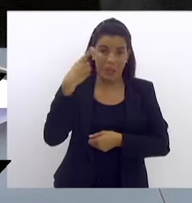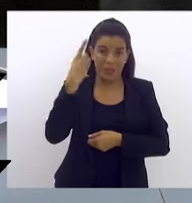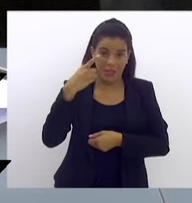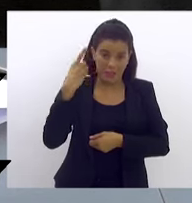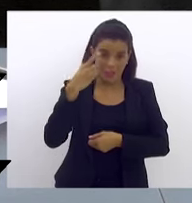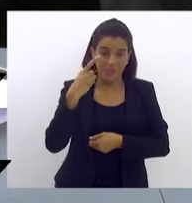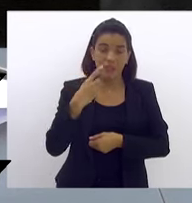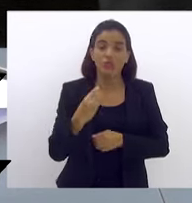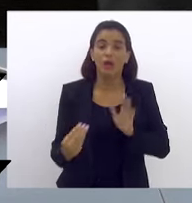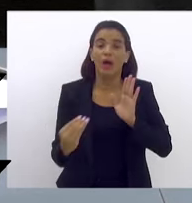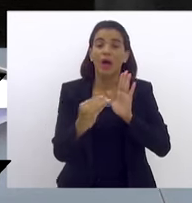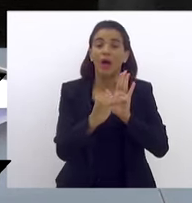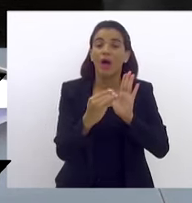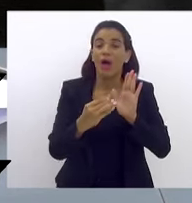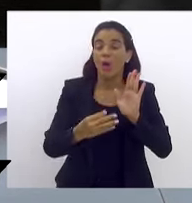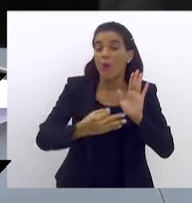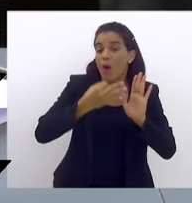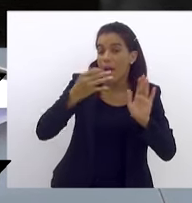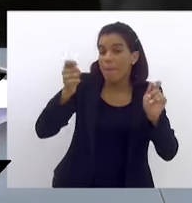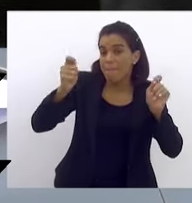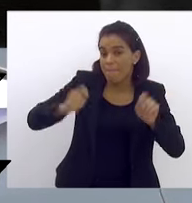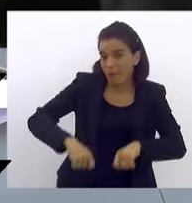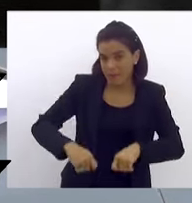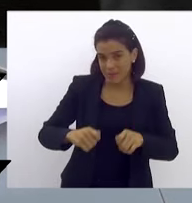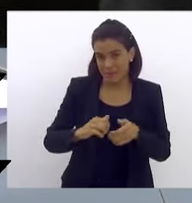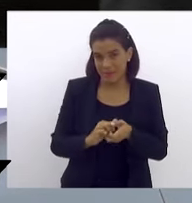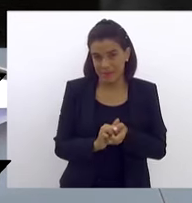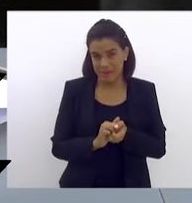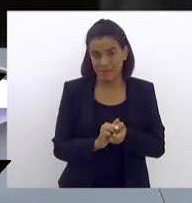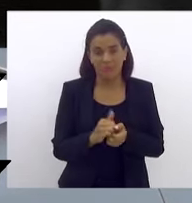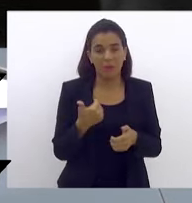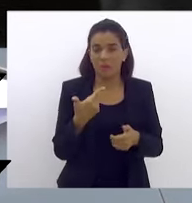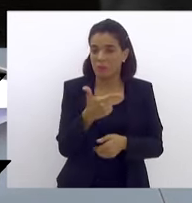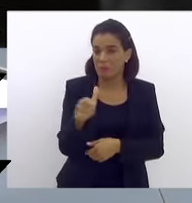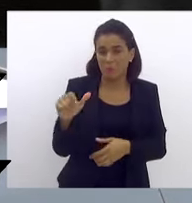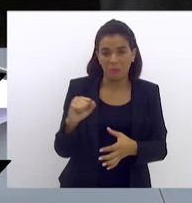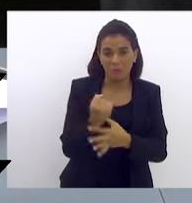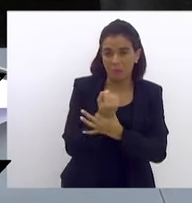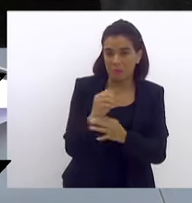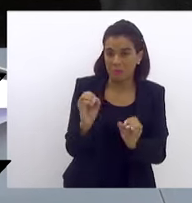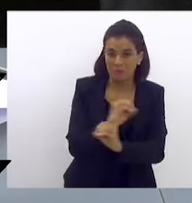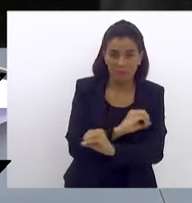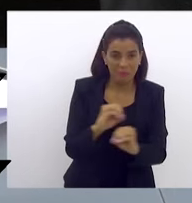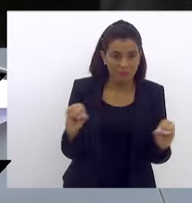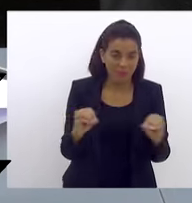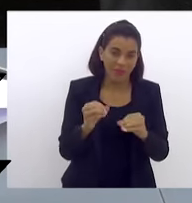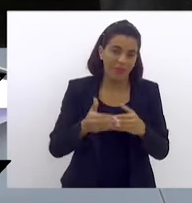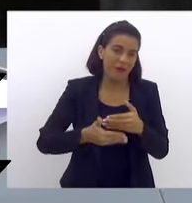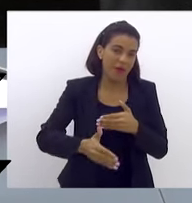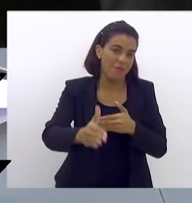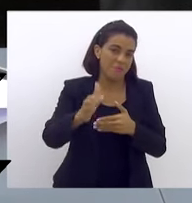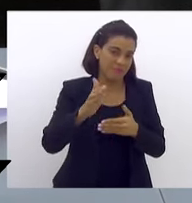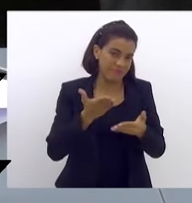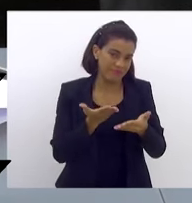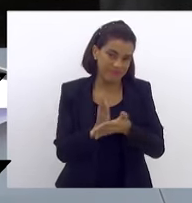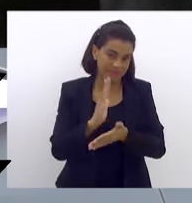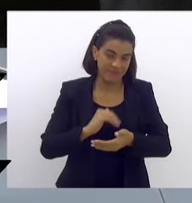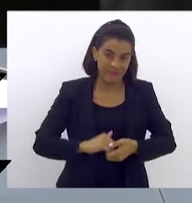apenas uma posição em relação ao tempa mas não tem nenhuma garantia que nada daquilo vá acontecer